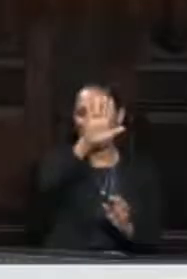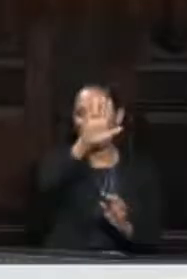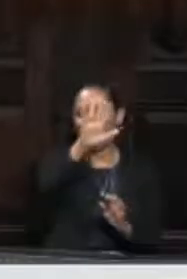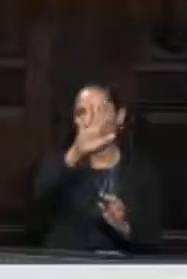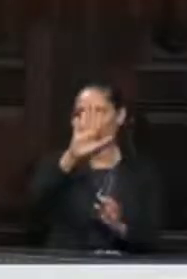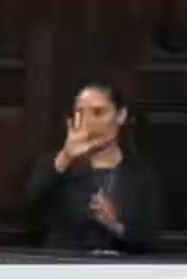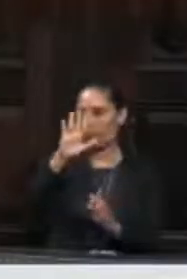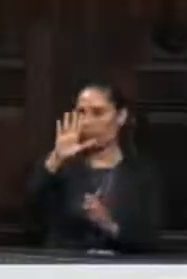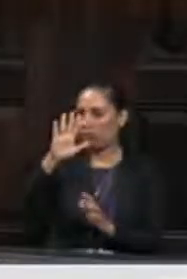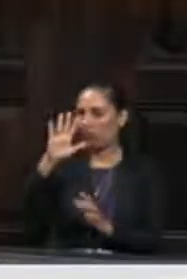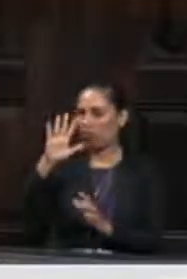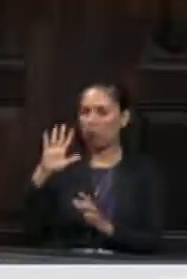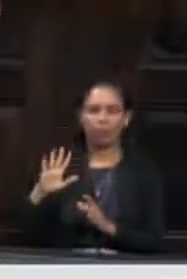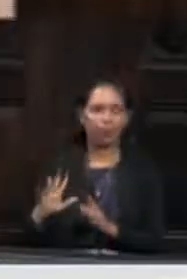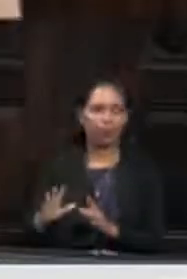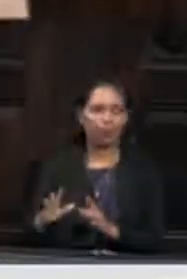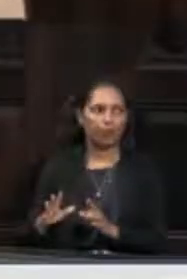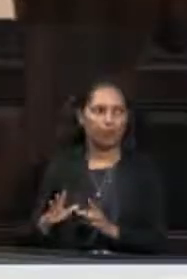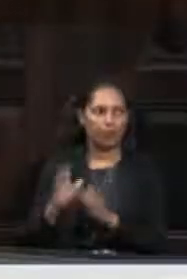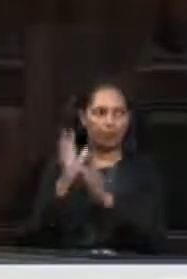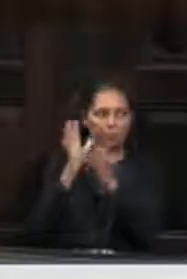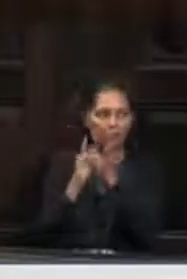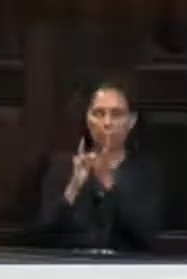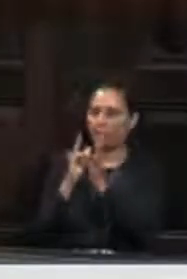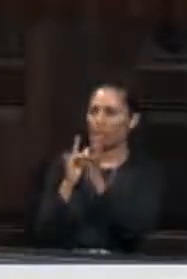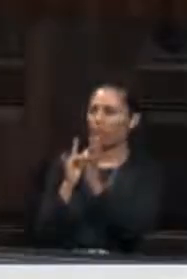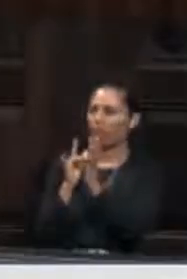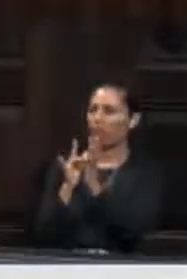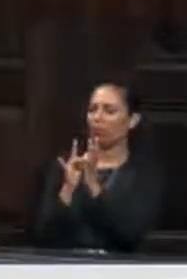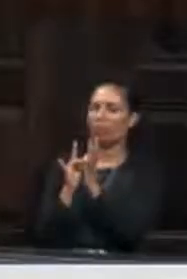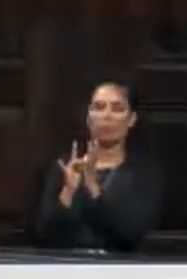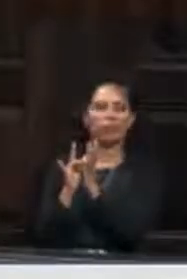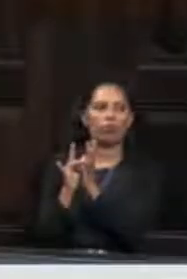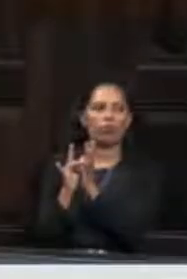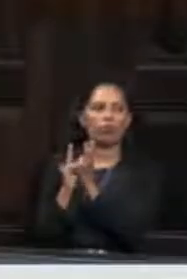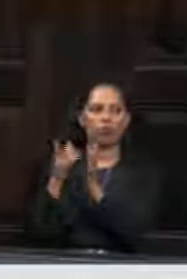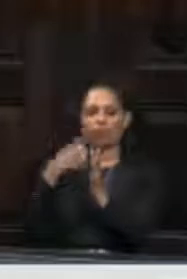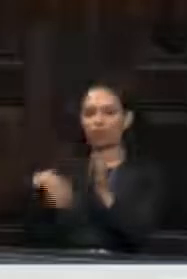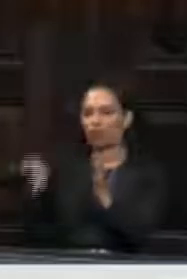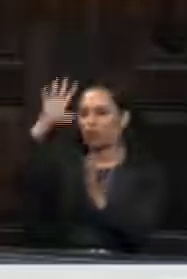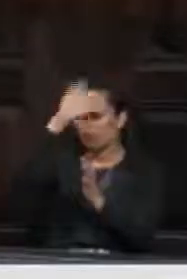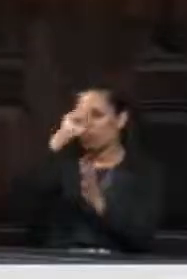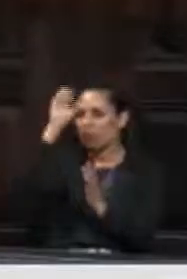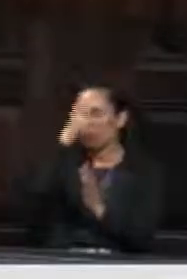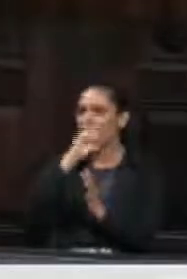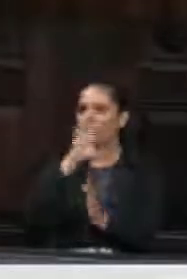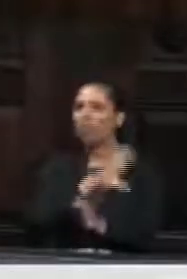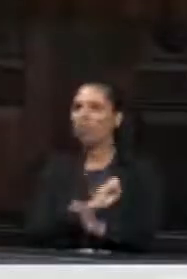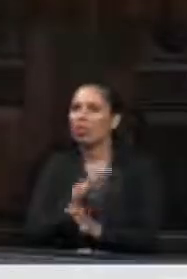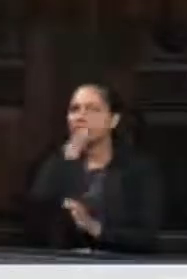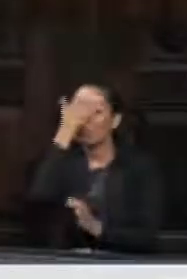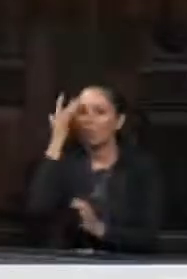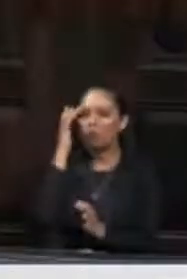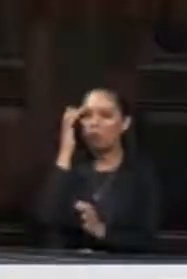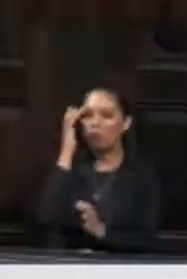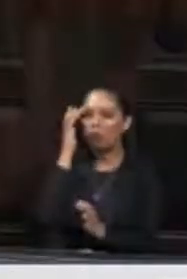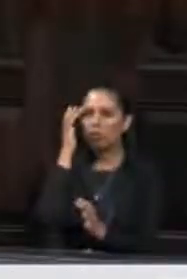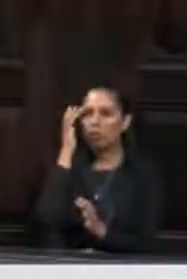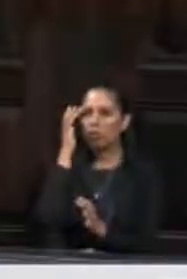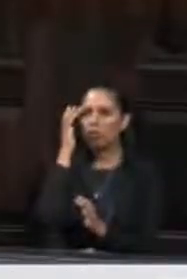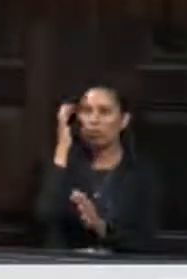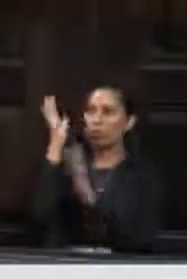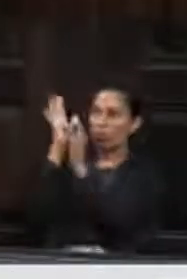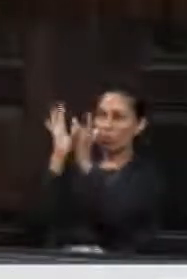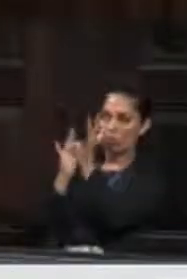pelo contrário, com Jesus, nós aprendemos a amar ao próximo. Ele